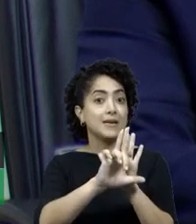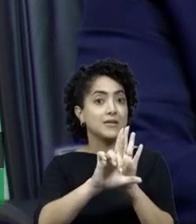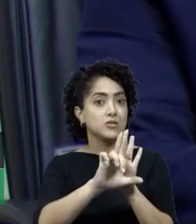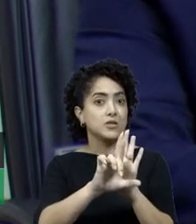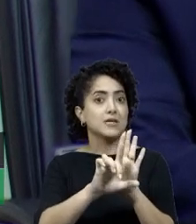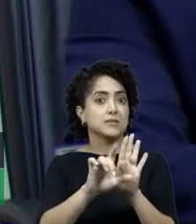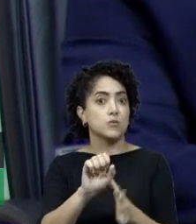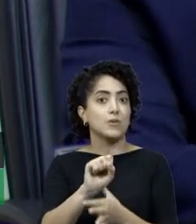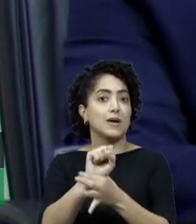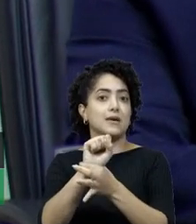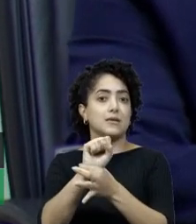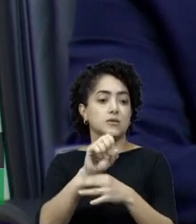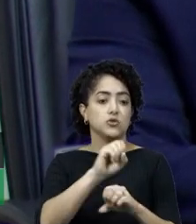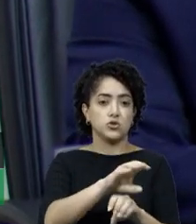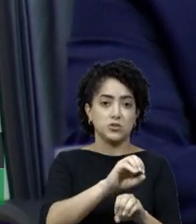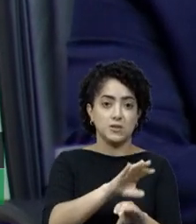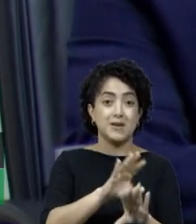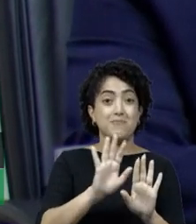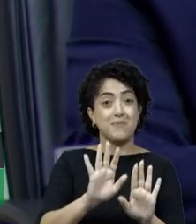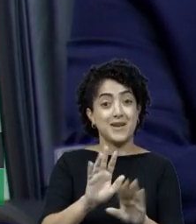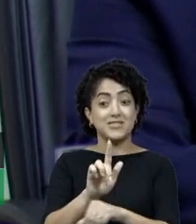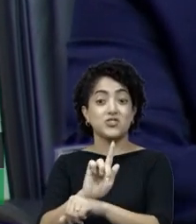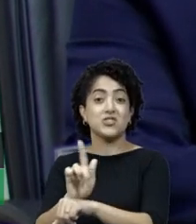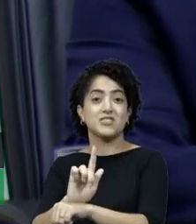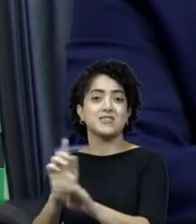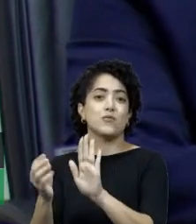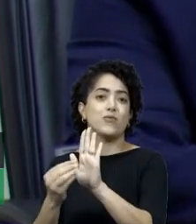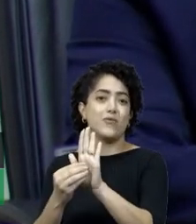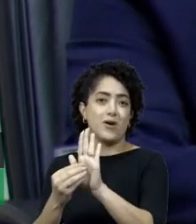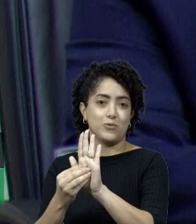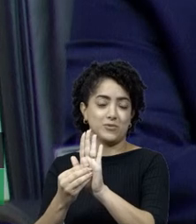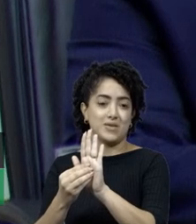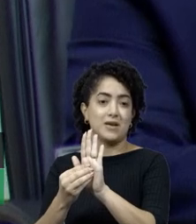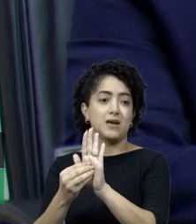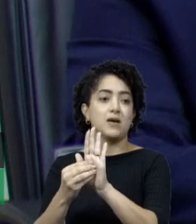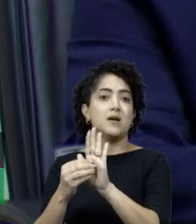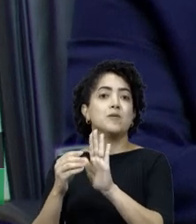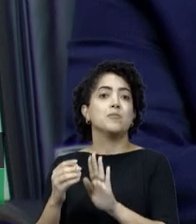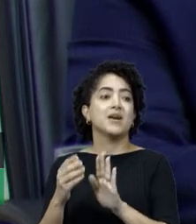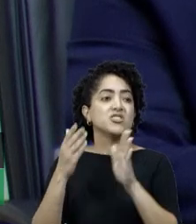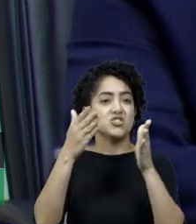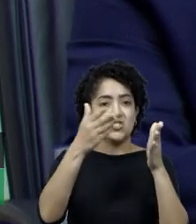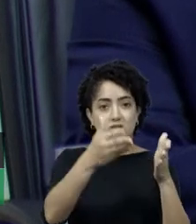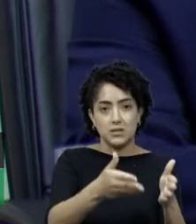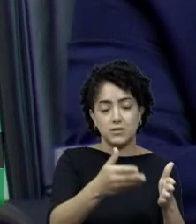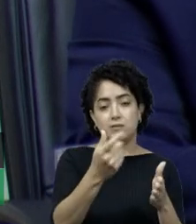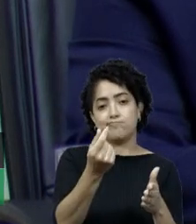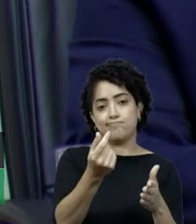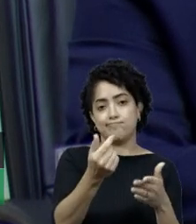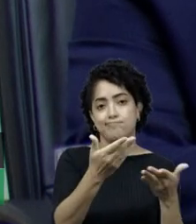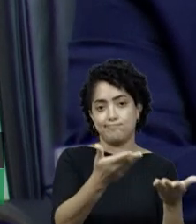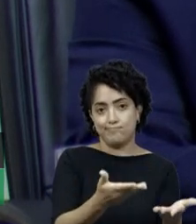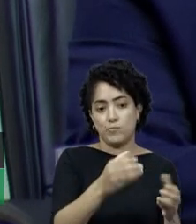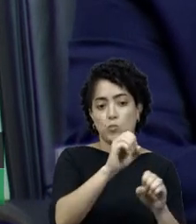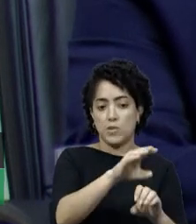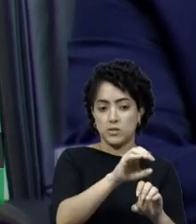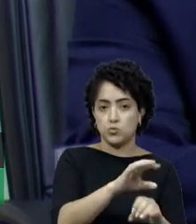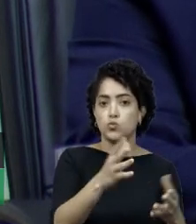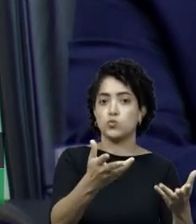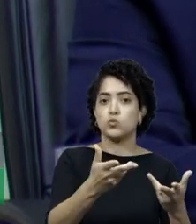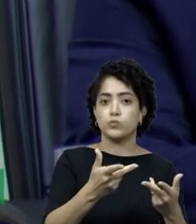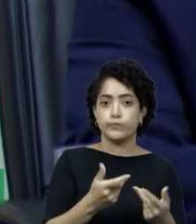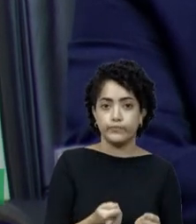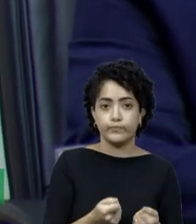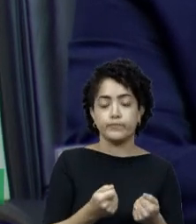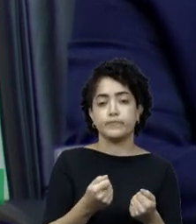educação. O que precisa, de fato, é gestão para que esse recurso chegue na ponta e a gente possa dar, de fato, uma educação de qualidade ao